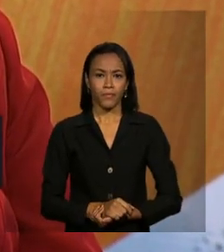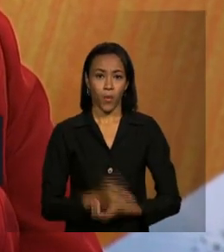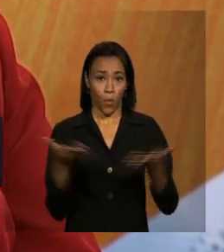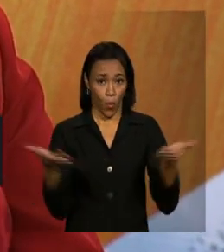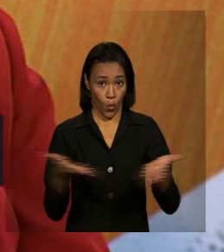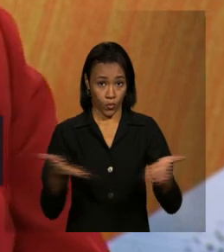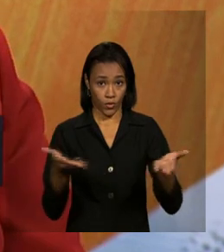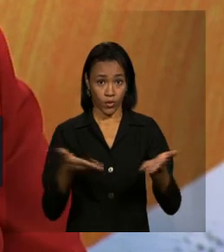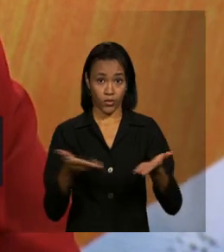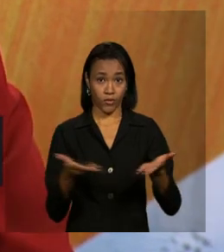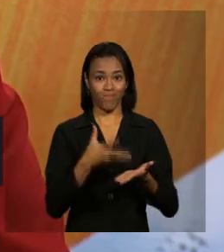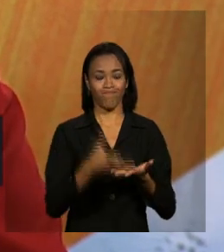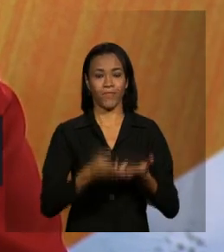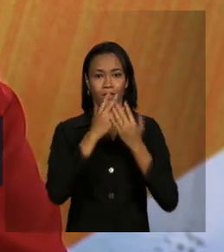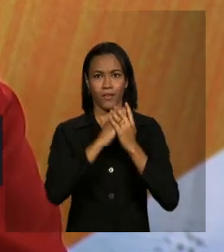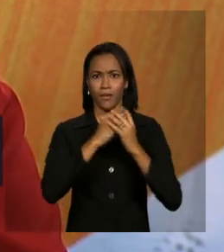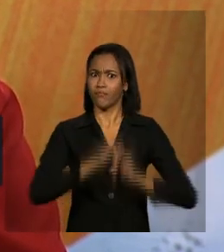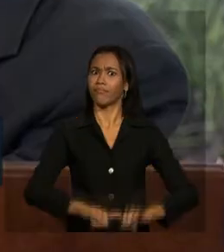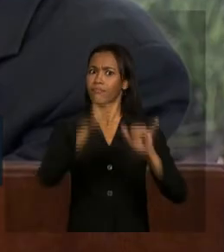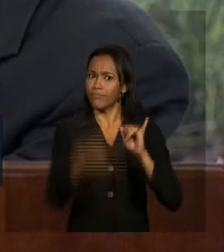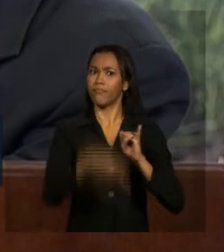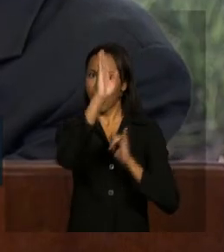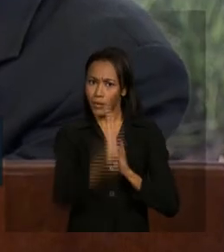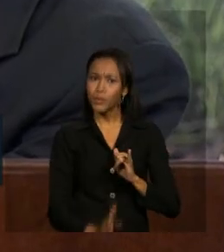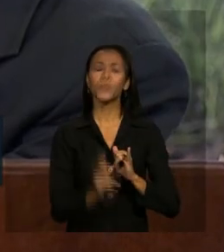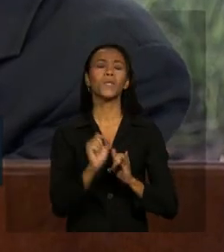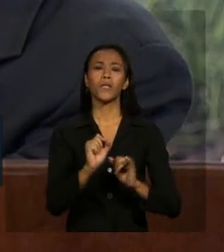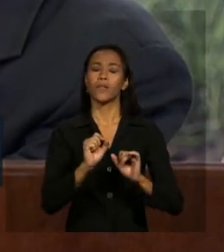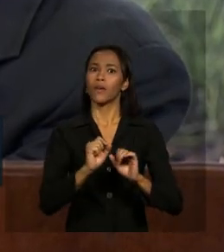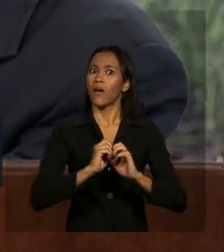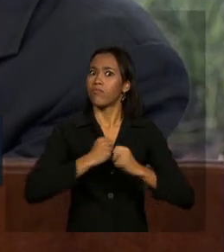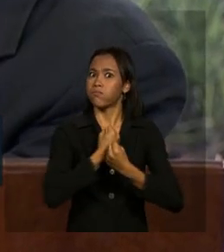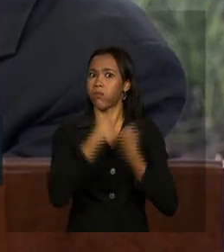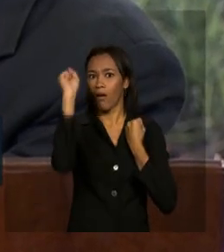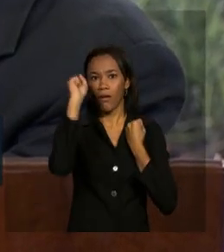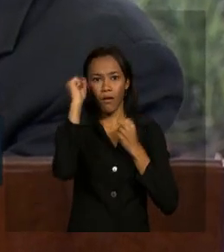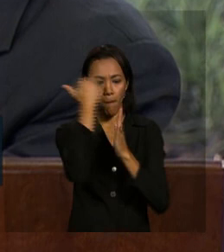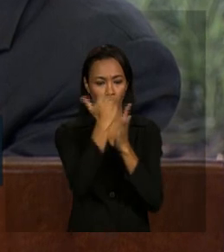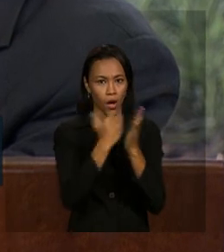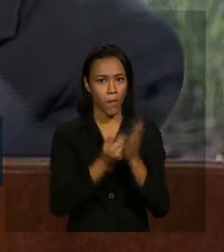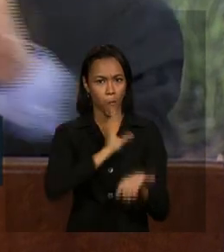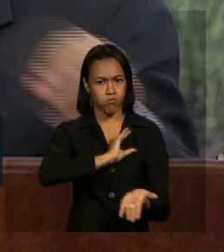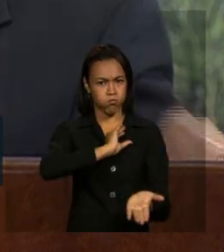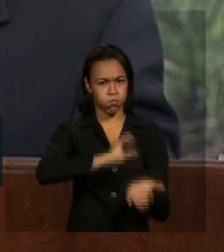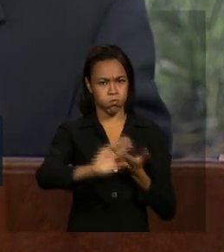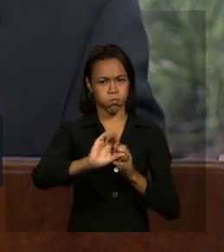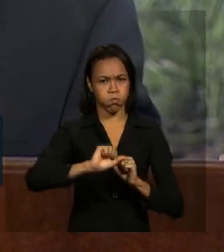e hoje aqui para o Brasil um grande programa de investimento é